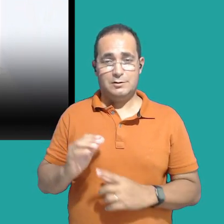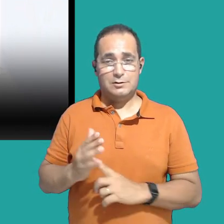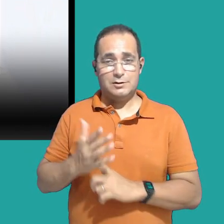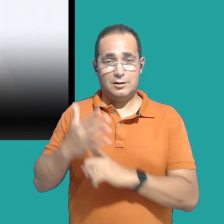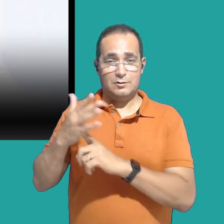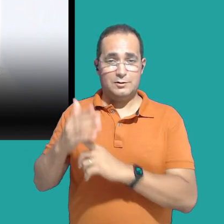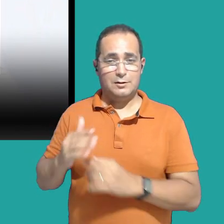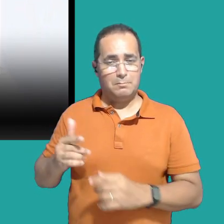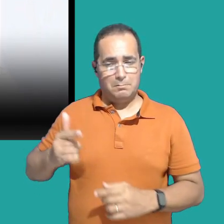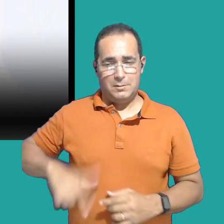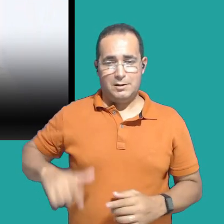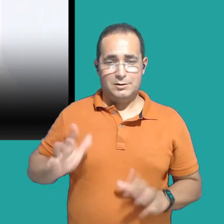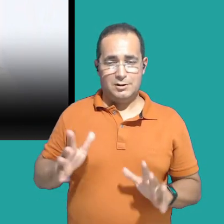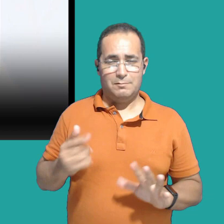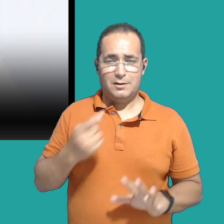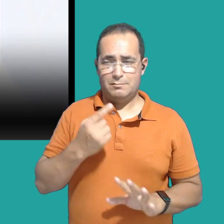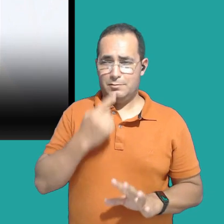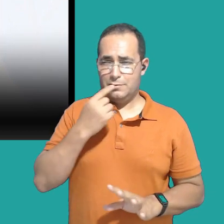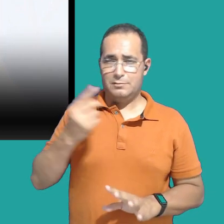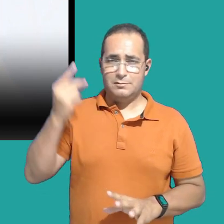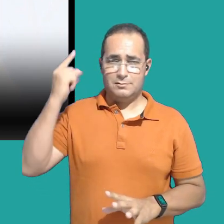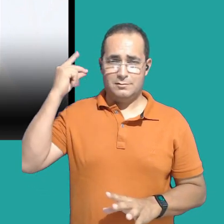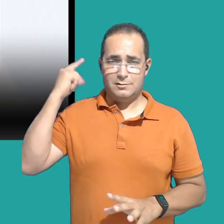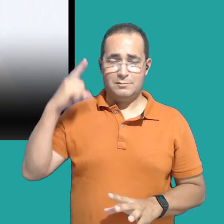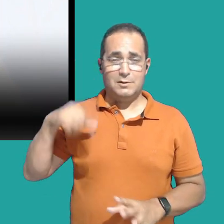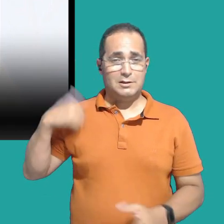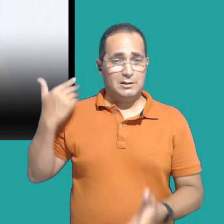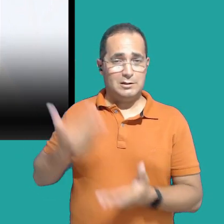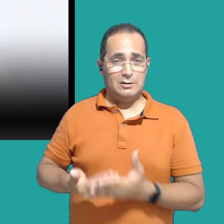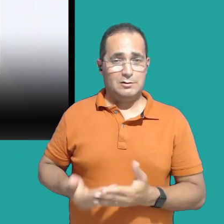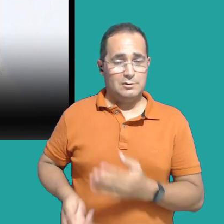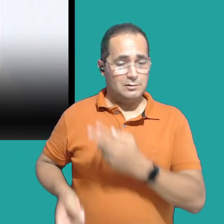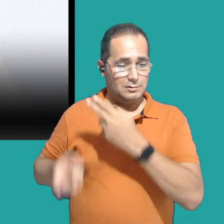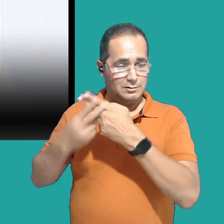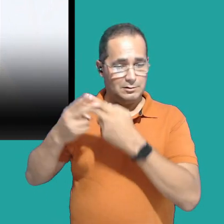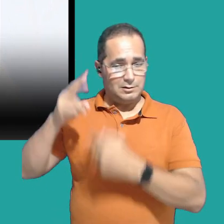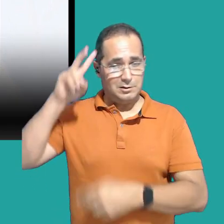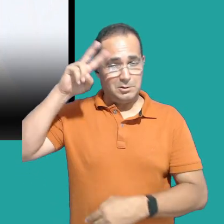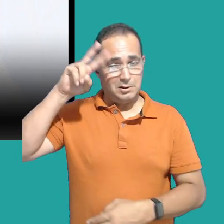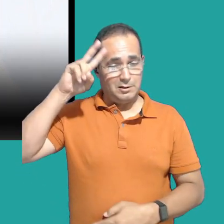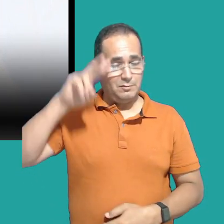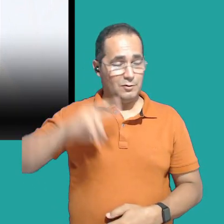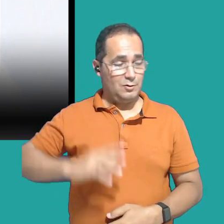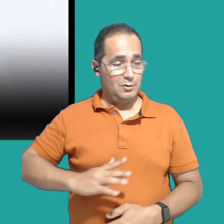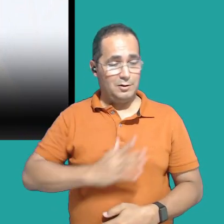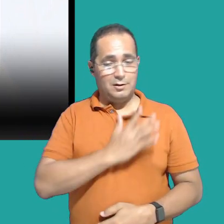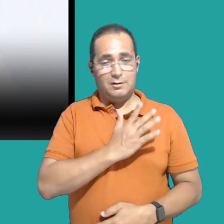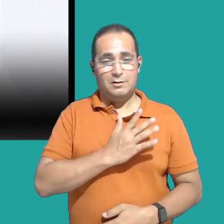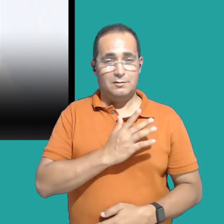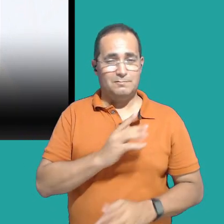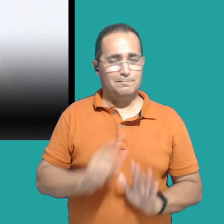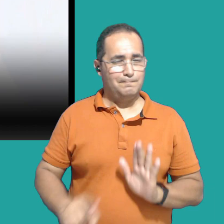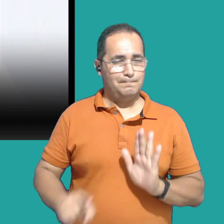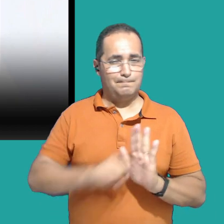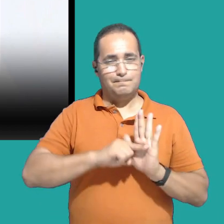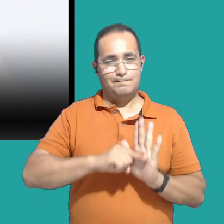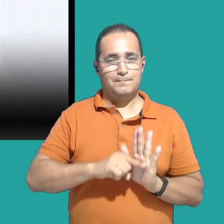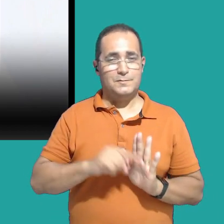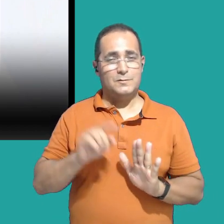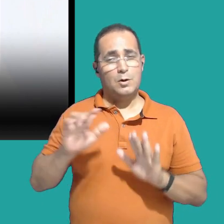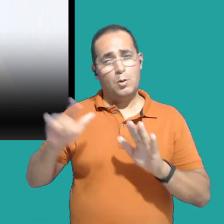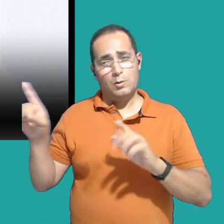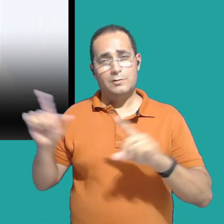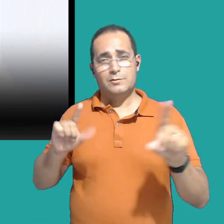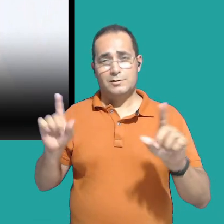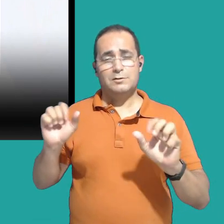isso. Mas foi uma coisa que marcou, tanto assim, faz um certo tempo já, mas até hoje eu lembro disso como uma coisa ruim. Porque as